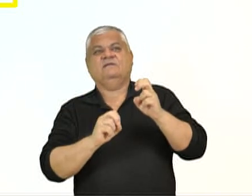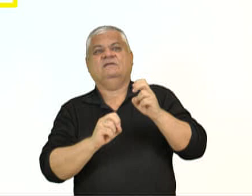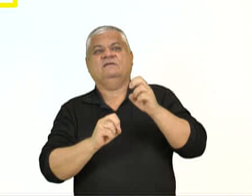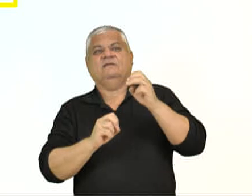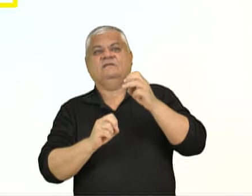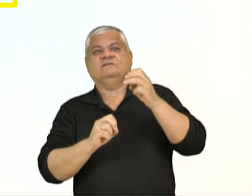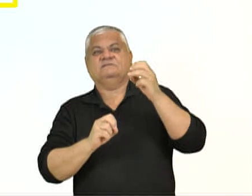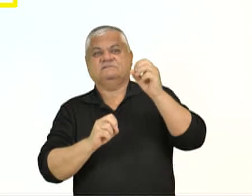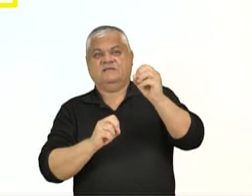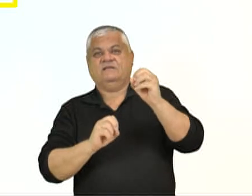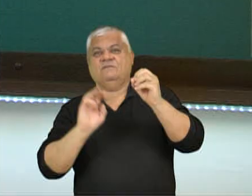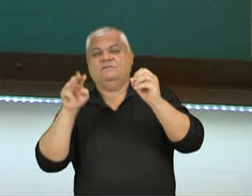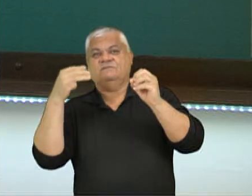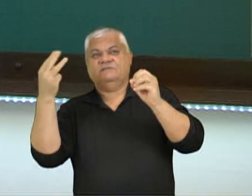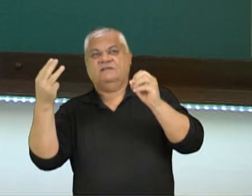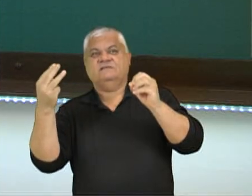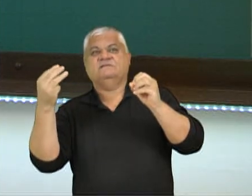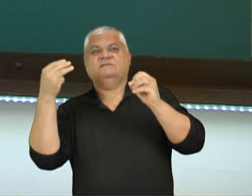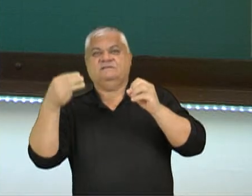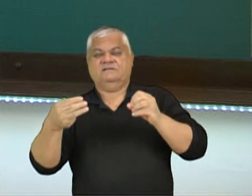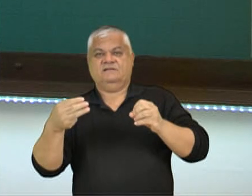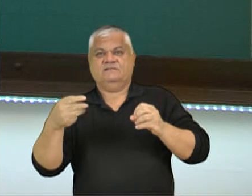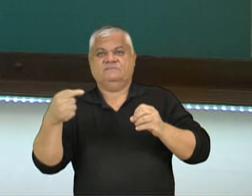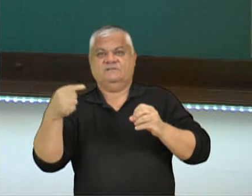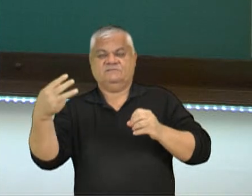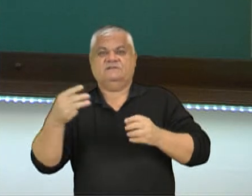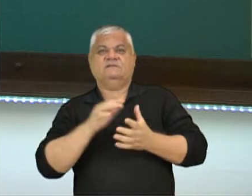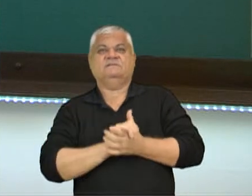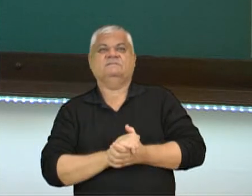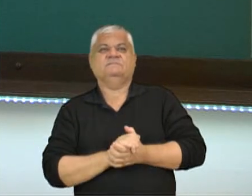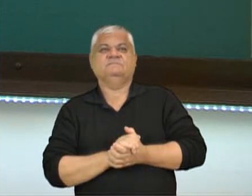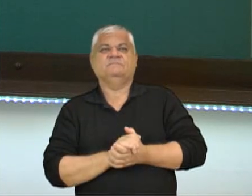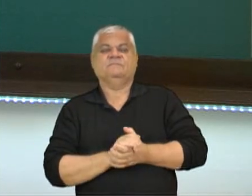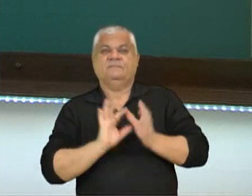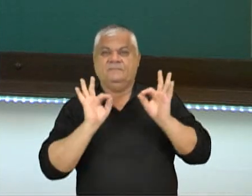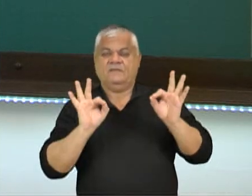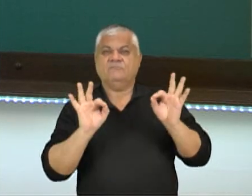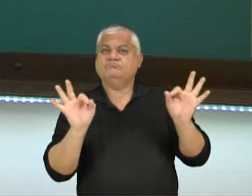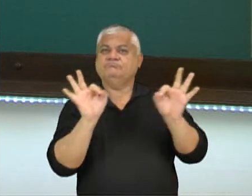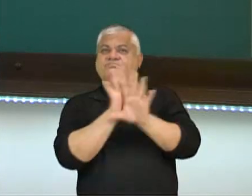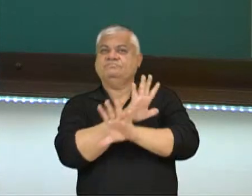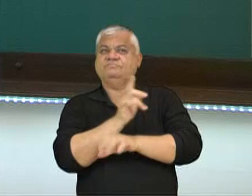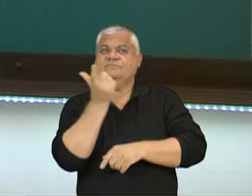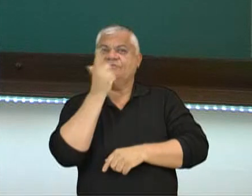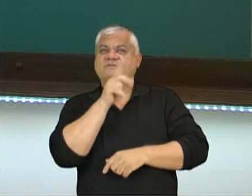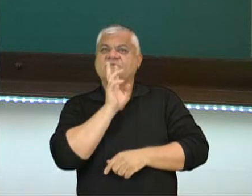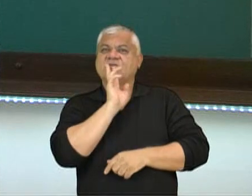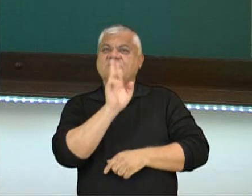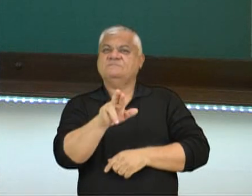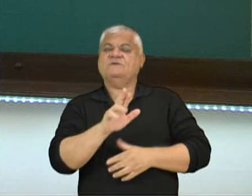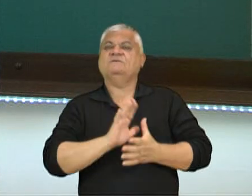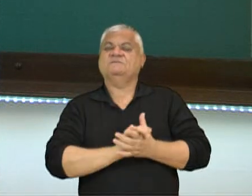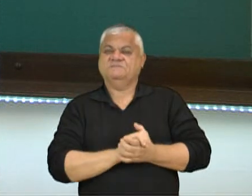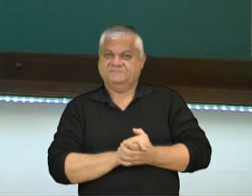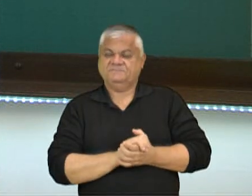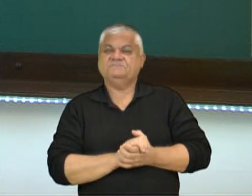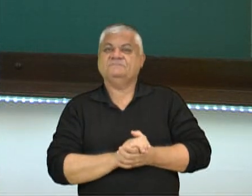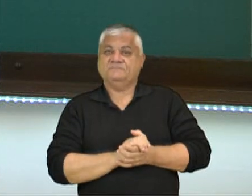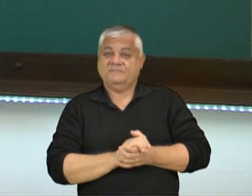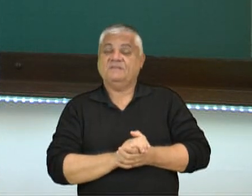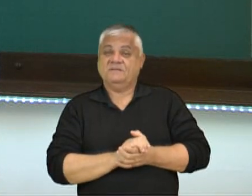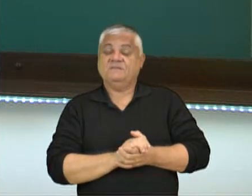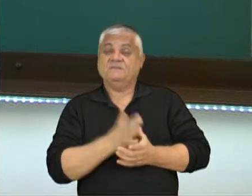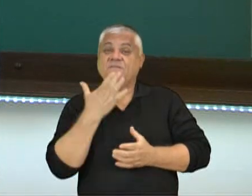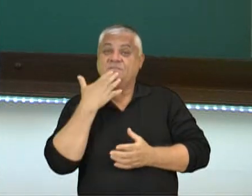E 0, menos 3, menos 3. Assim eu consegui chegar no que o exercício